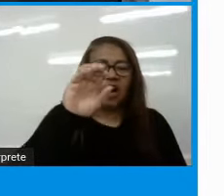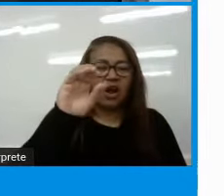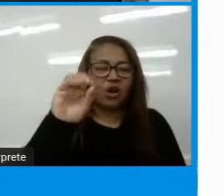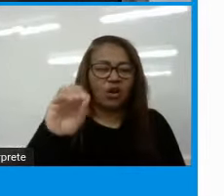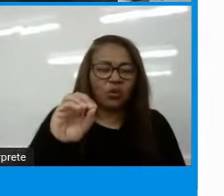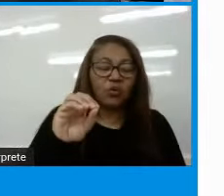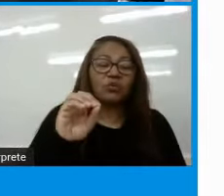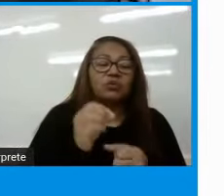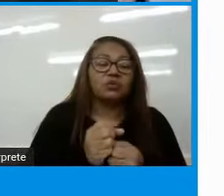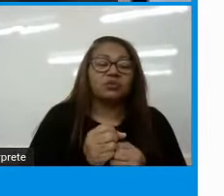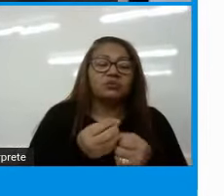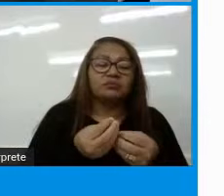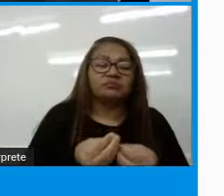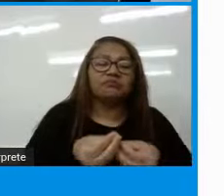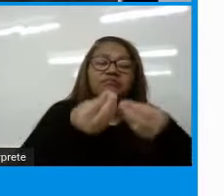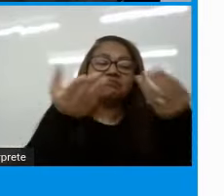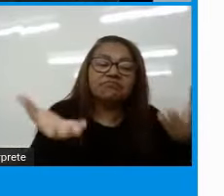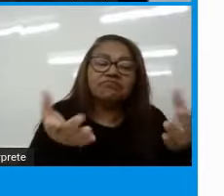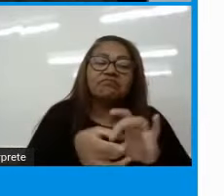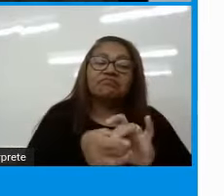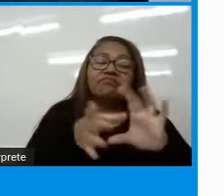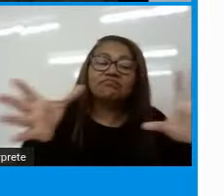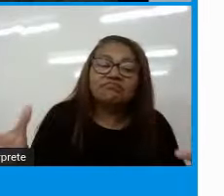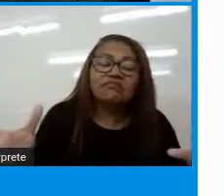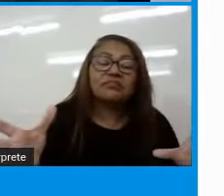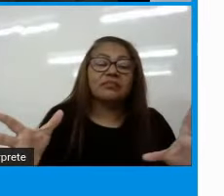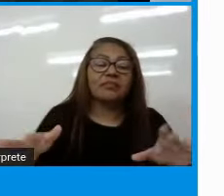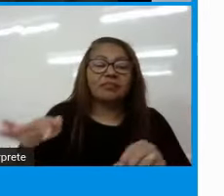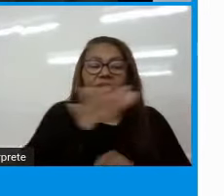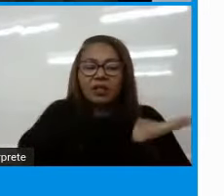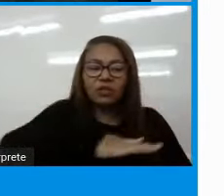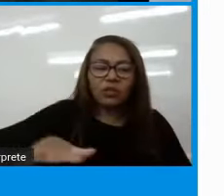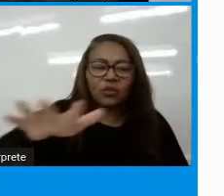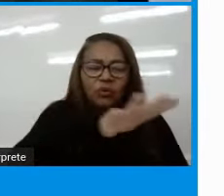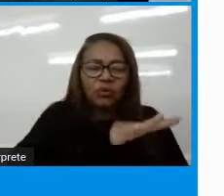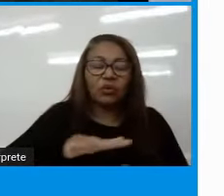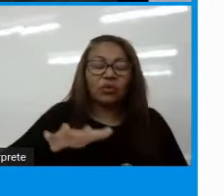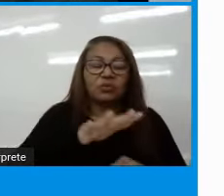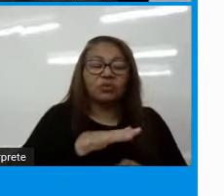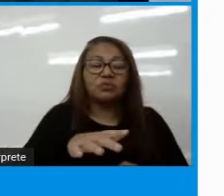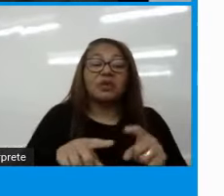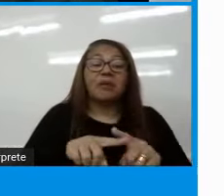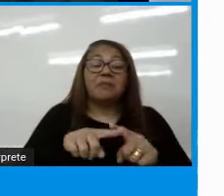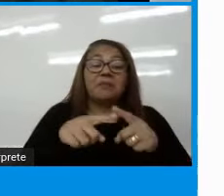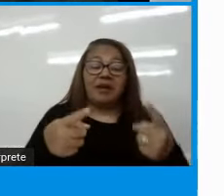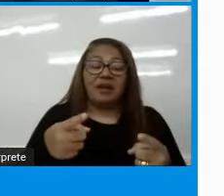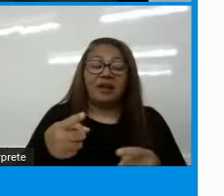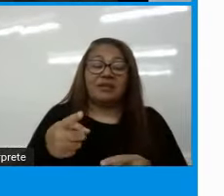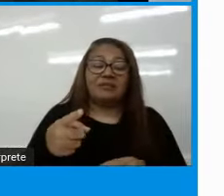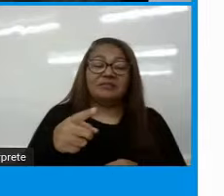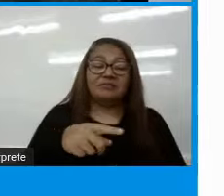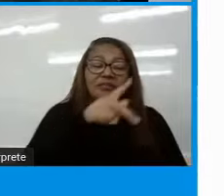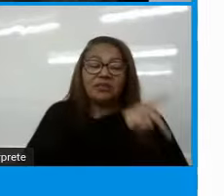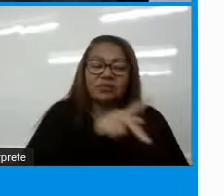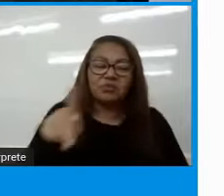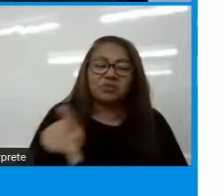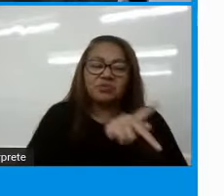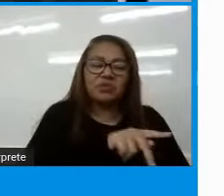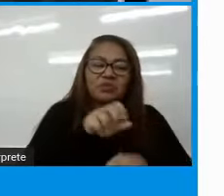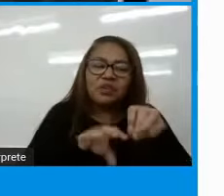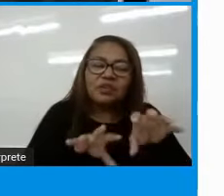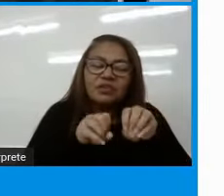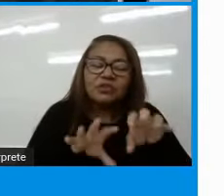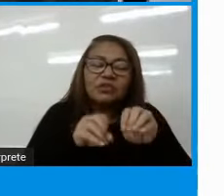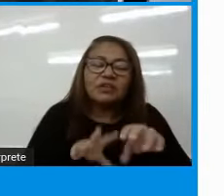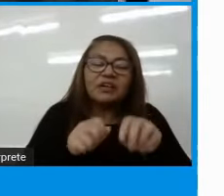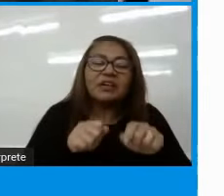para o público em geral, mas para os educadores, ele disponibiliza com mais recursos. Então, é importante a gente ter